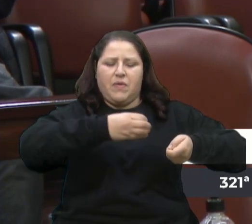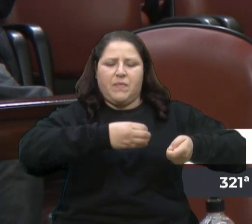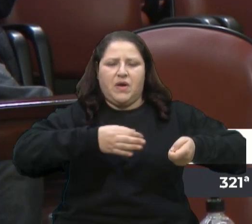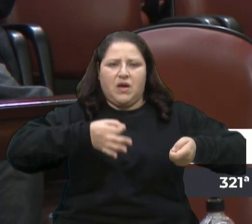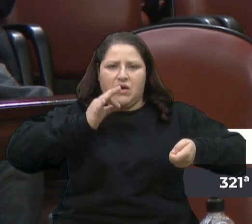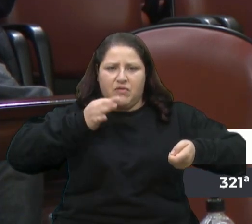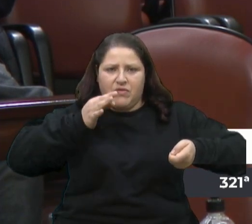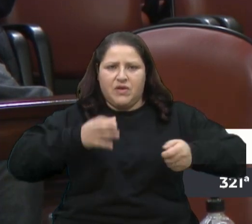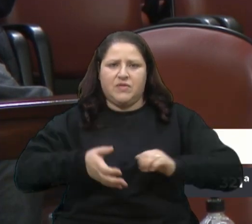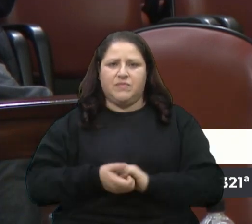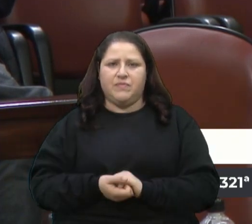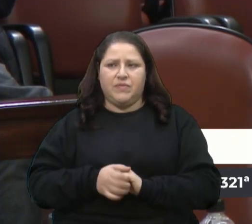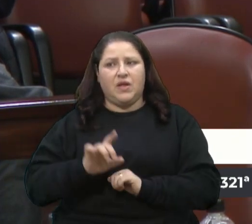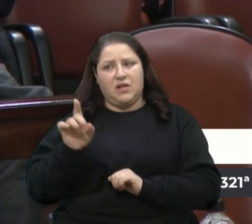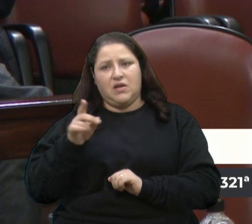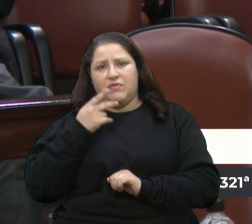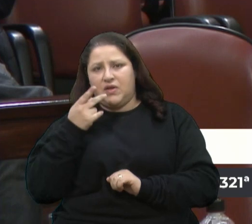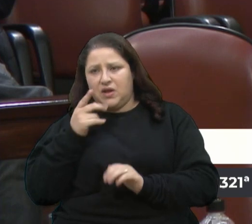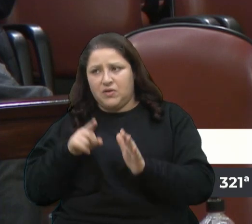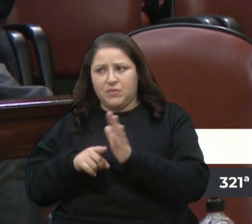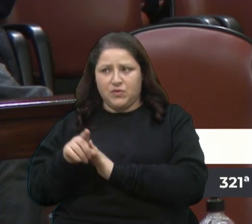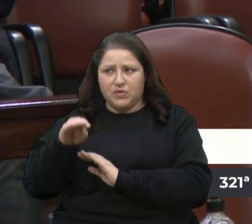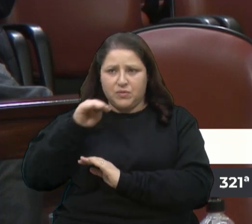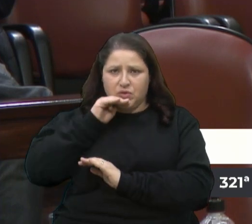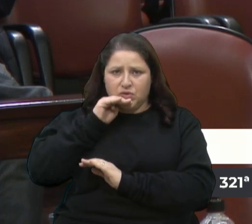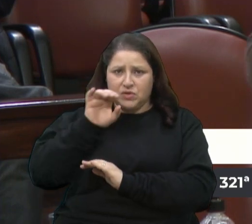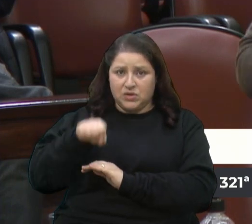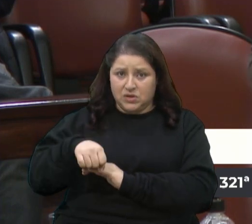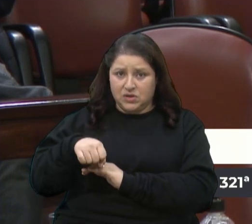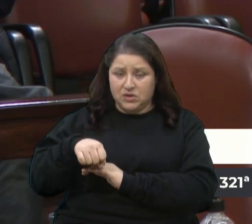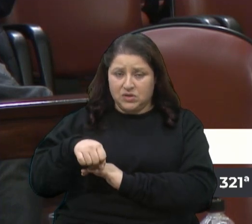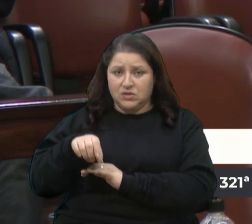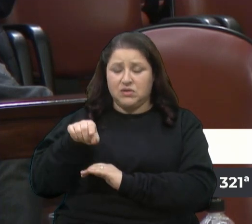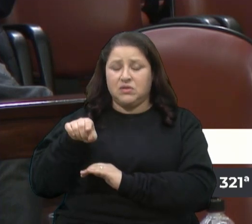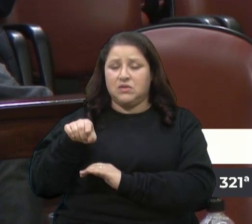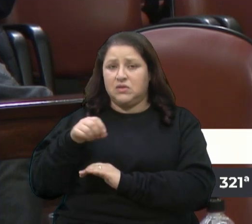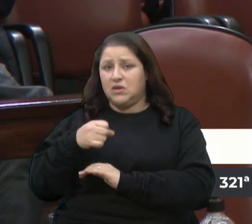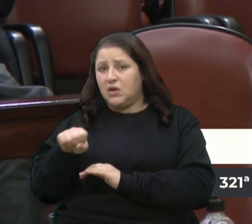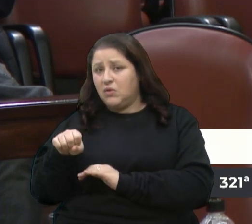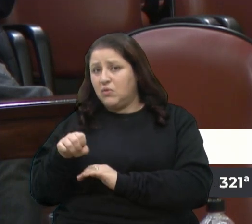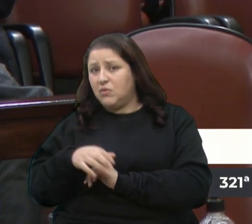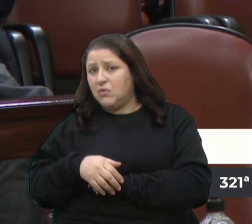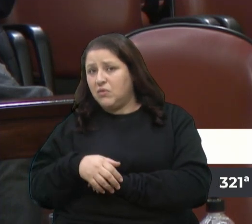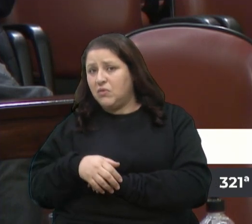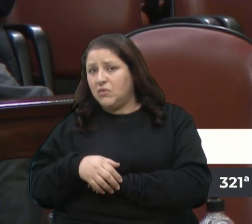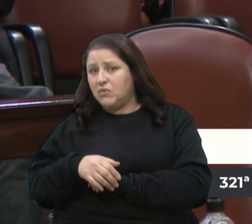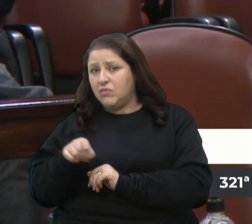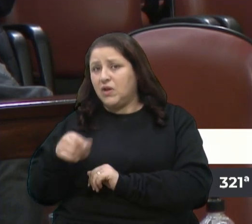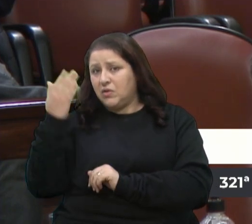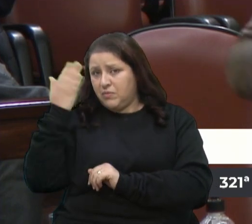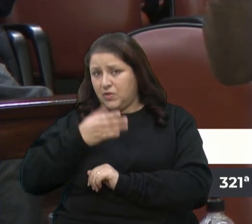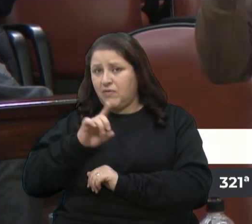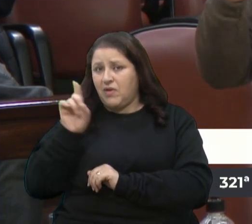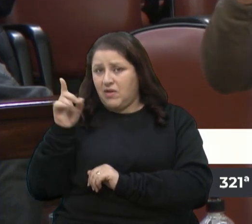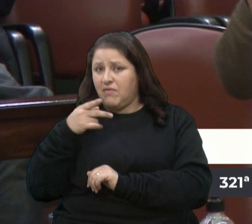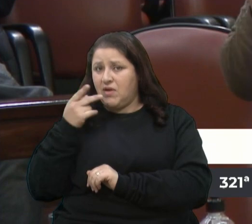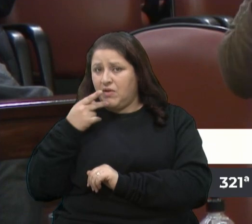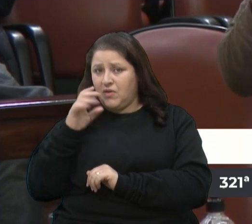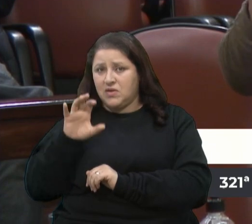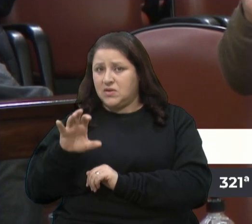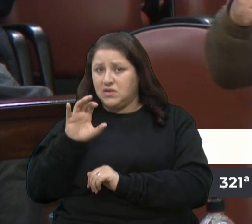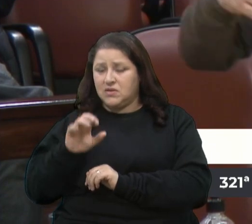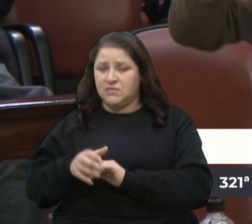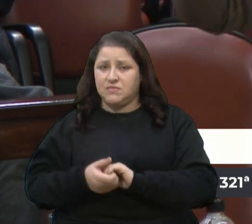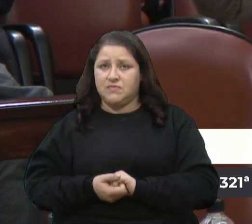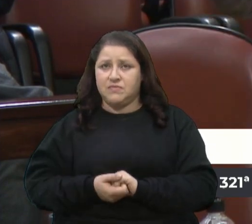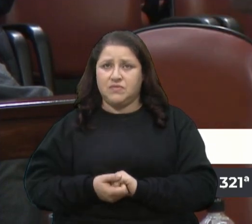Falaram isso o vereador Alexandre Bortoluz, não falaram? Está aqui o vereador Alexandre Bortoluz comprovando aquilo que foi falado. Aí seguiram.